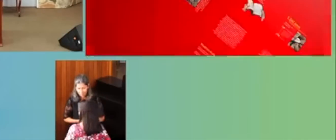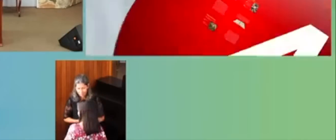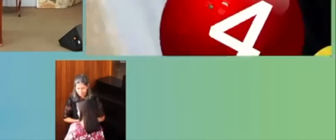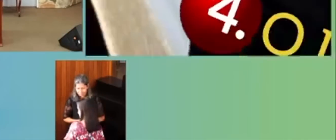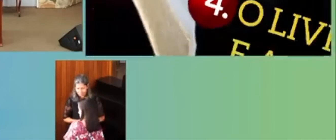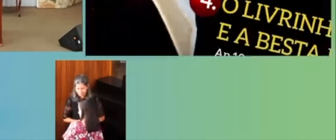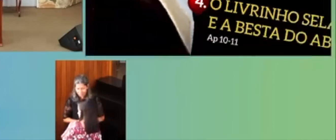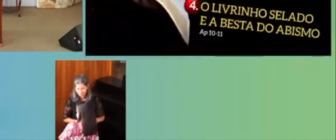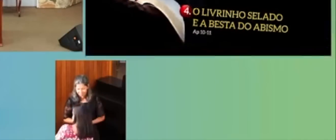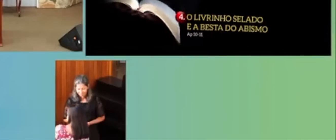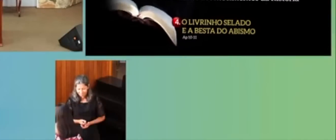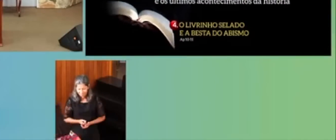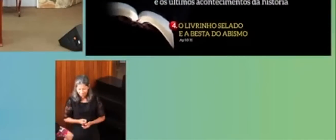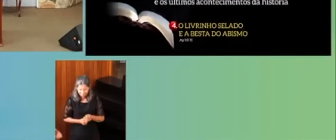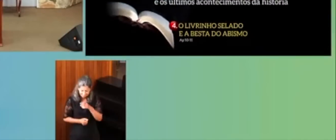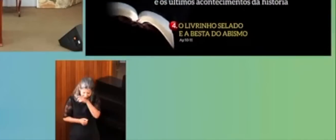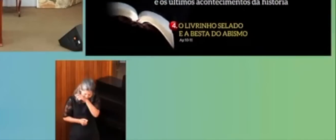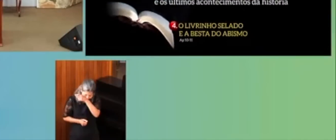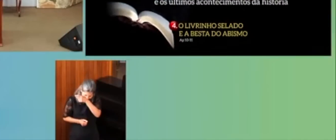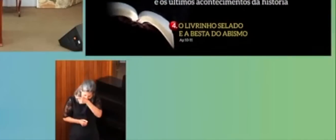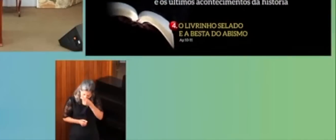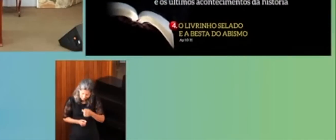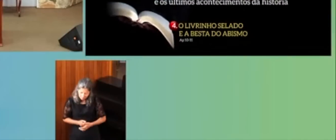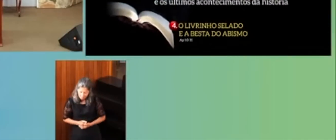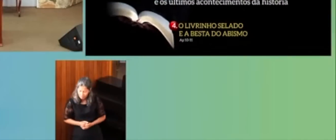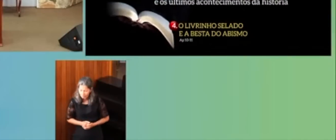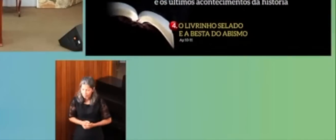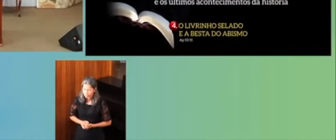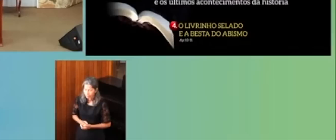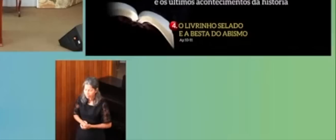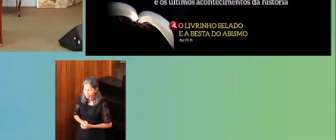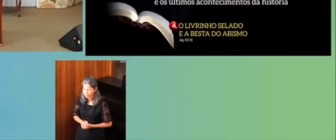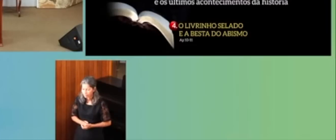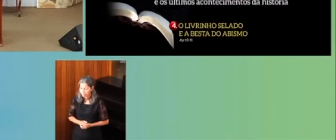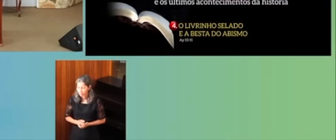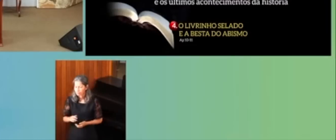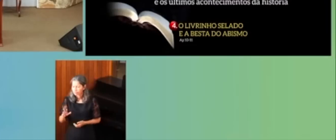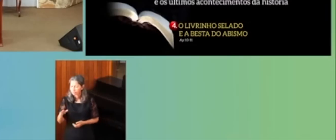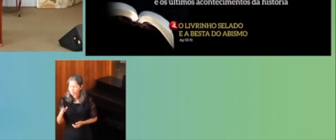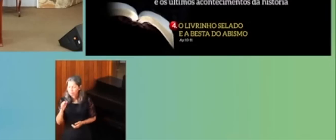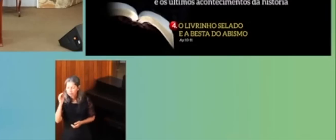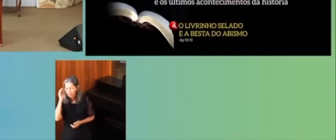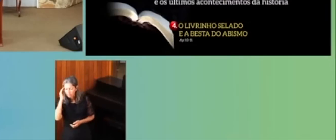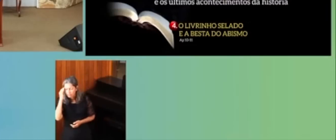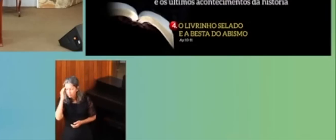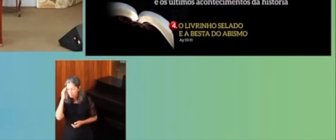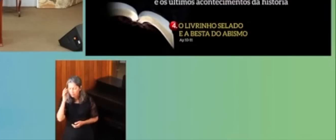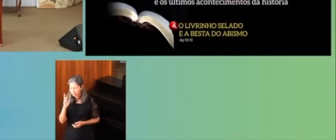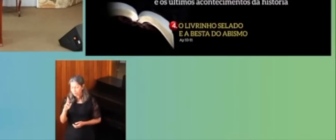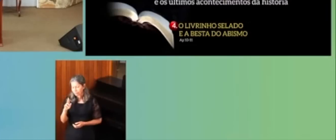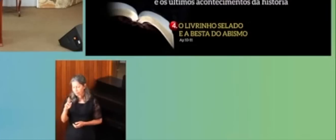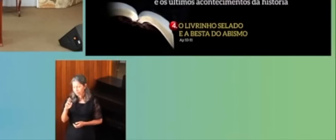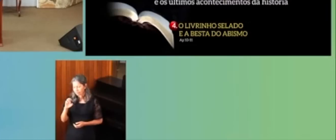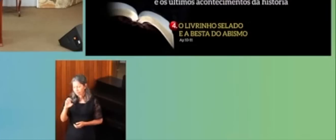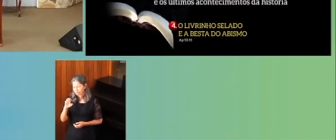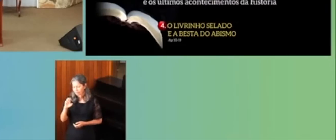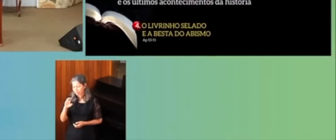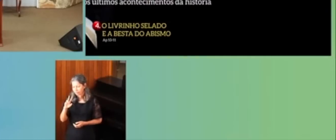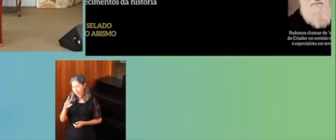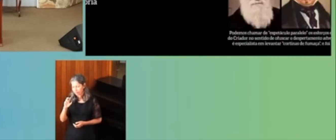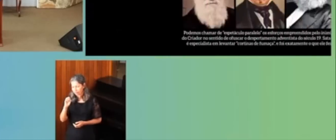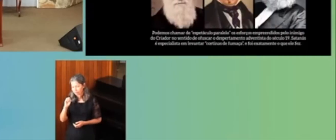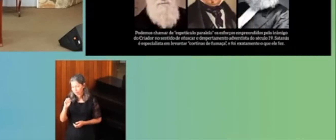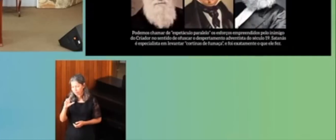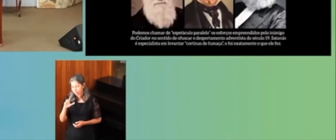Uma reação ao movimento do capítulo 10. Deus desperta um povo com uma verdade preciosa da palavra de